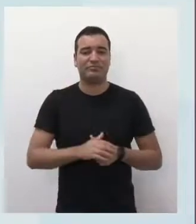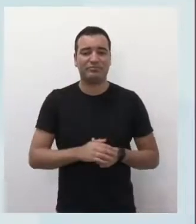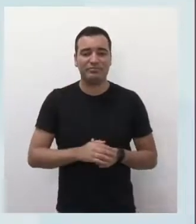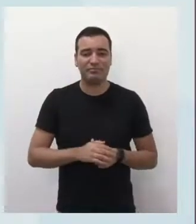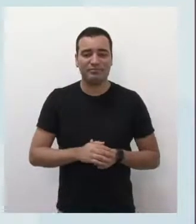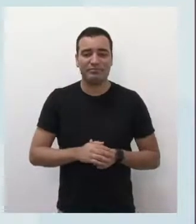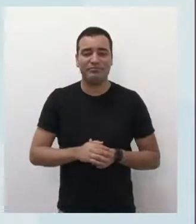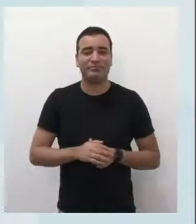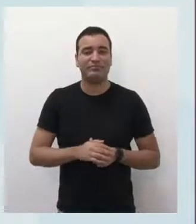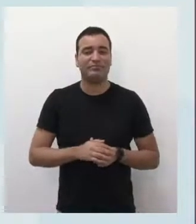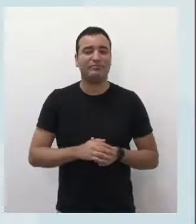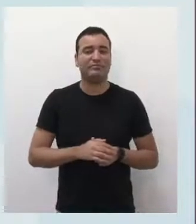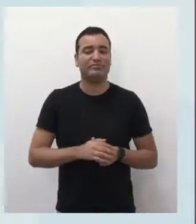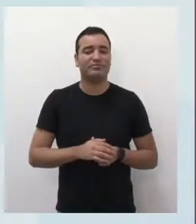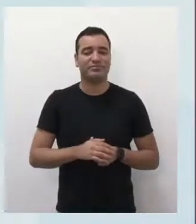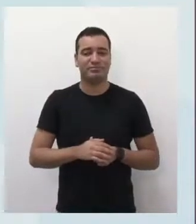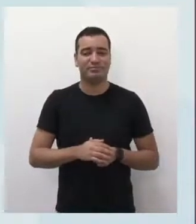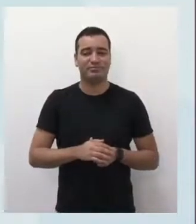Ó,